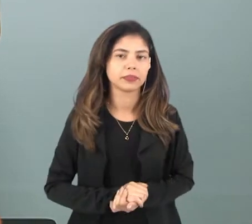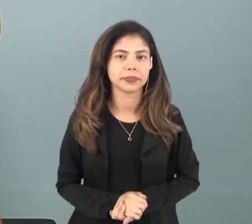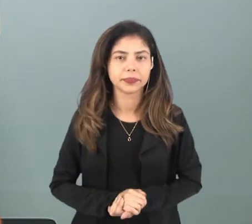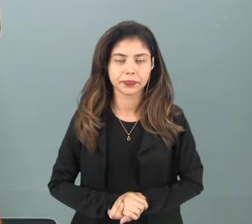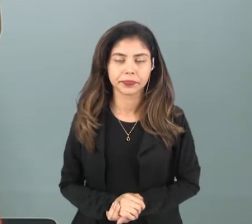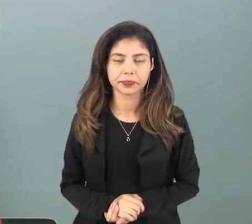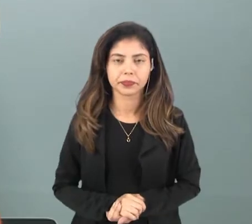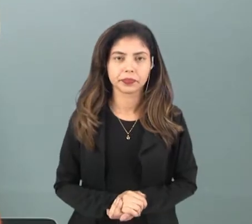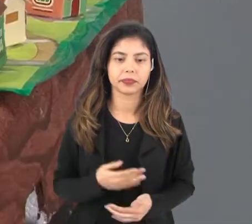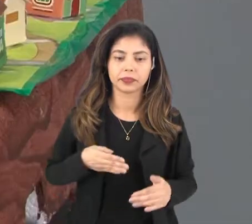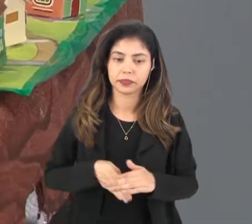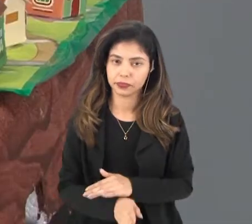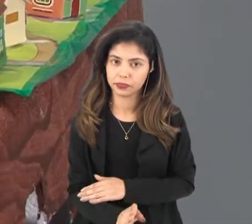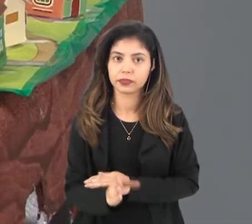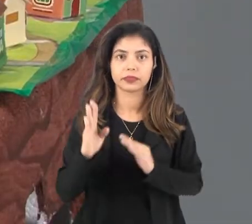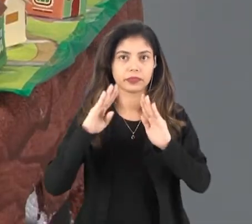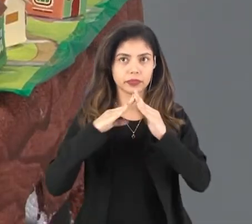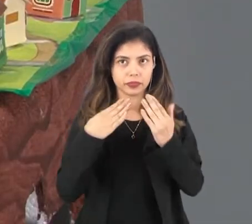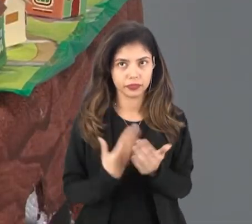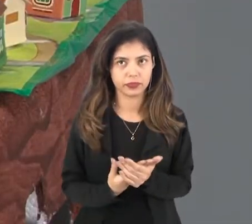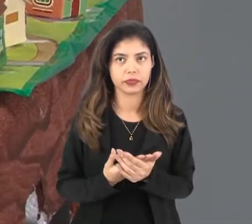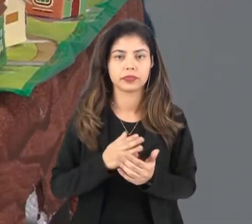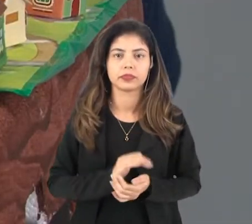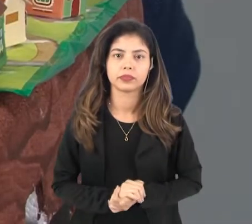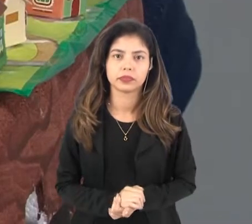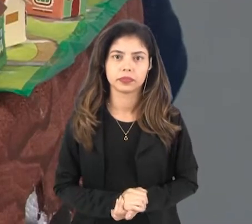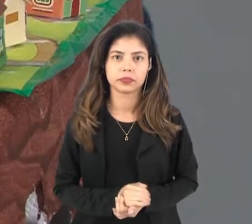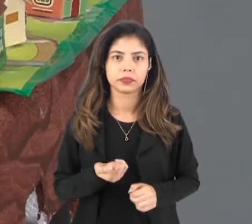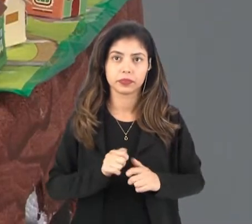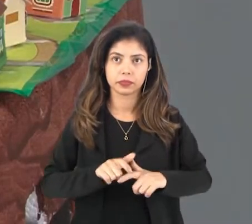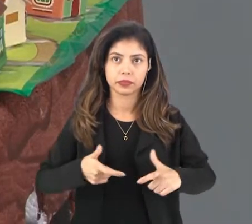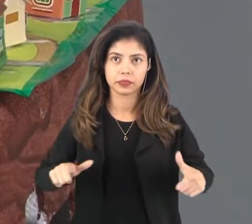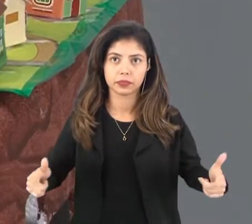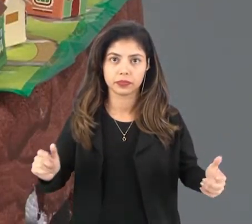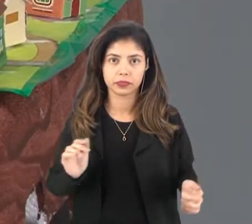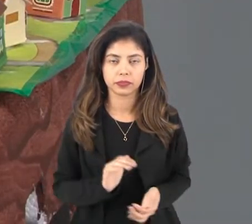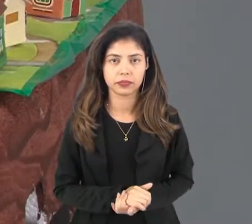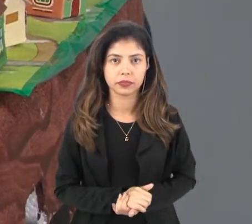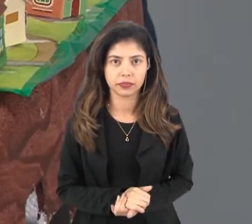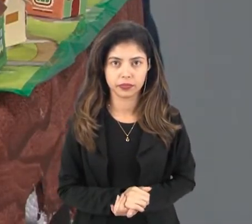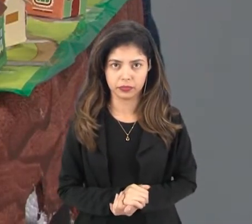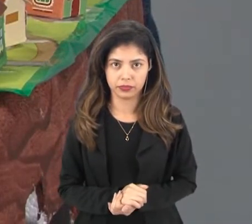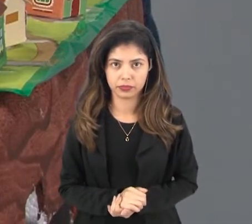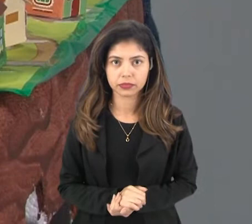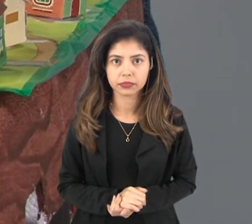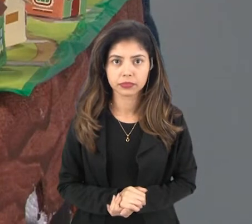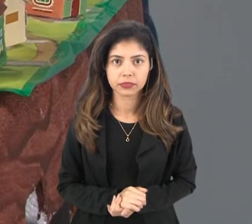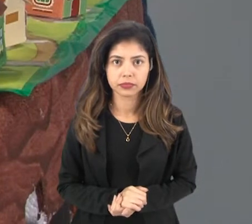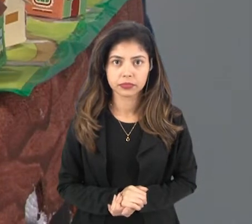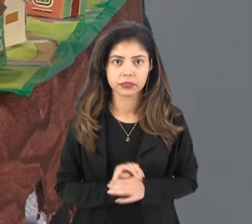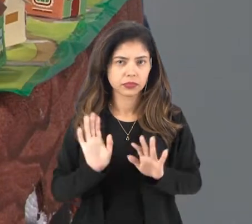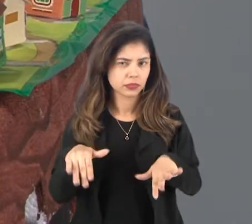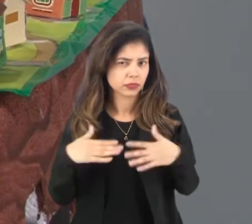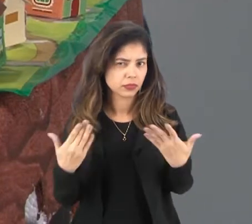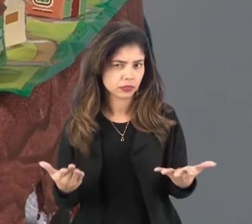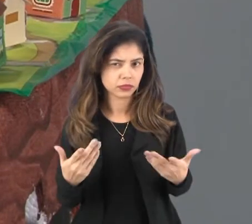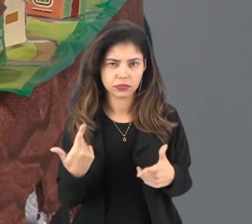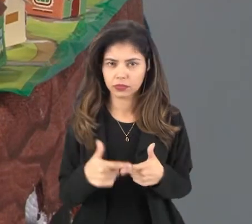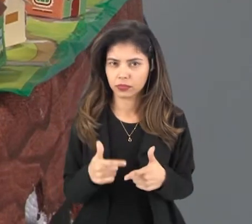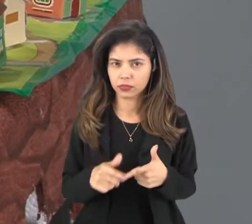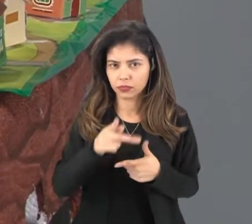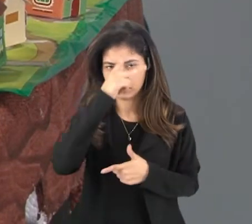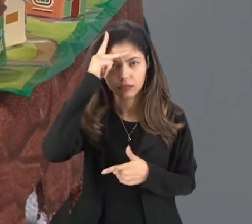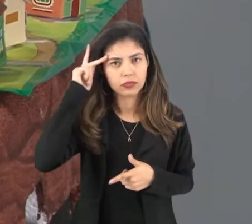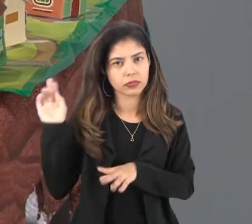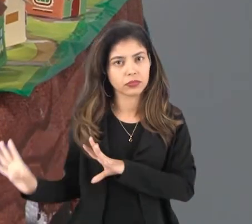né, dentro da escola, crescimento, olha aqui, ó, observem aqui, ó. Qual foi os causos mesmo das pessoas